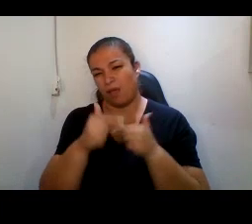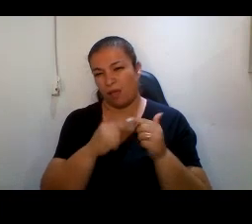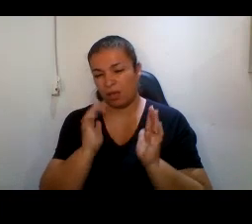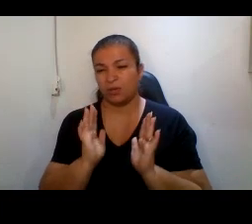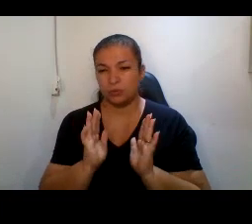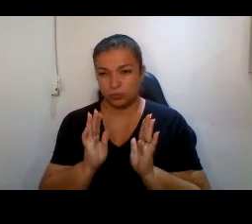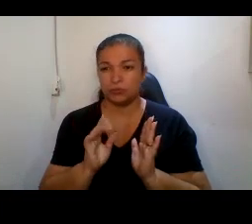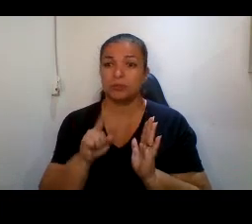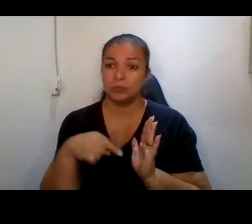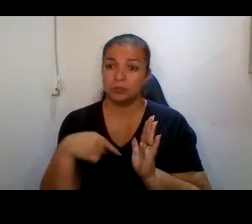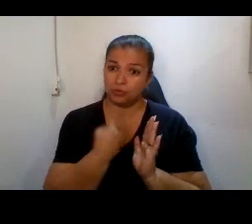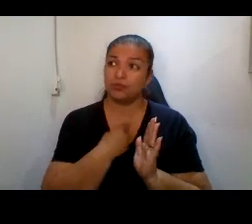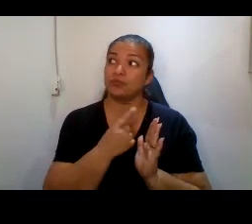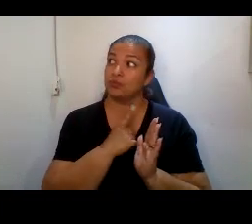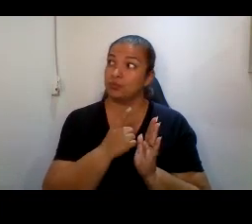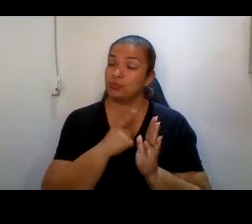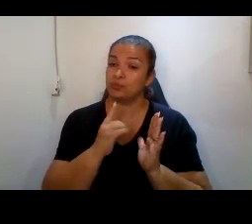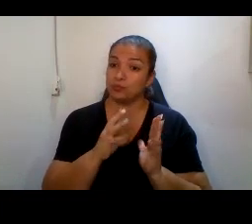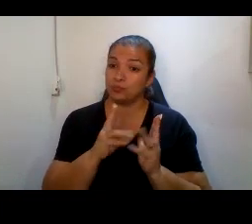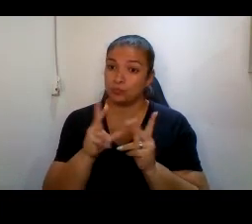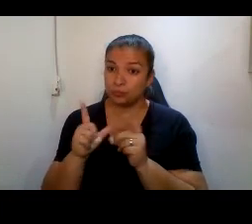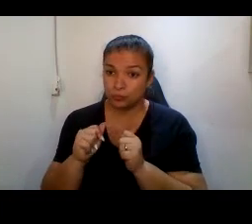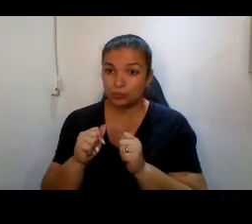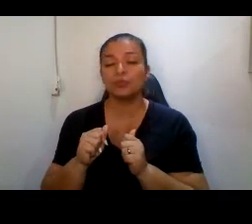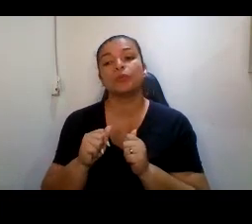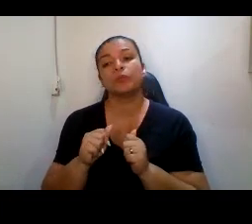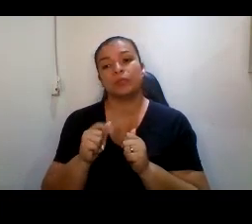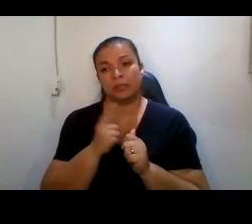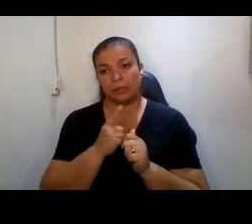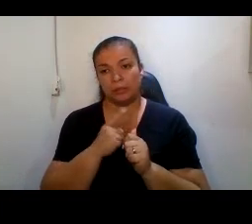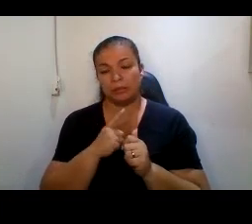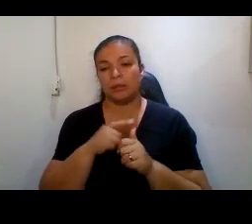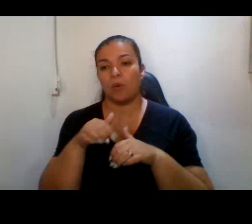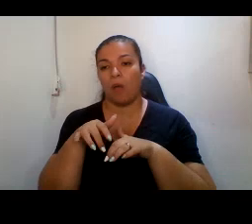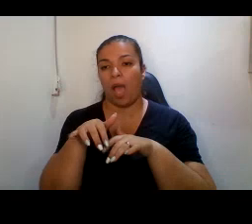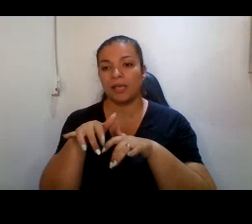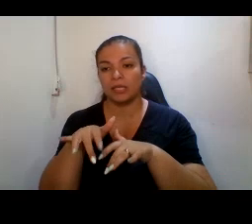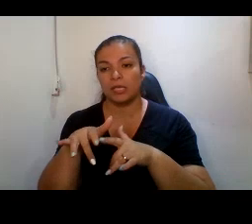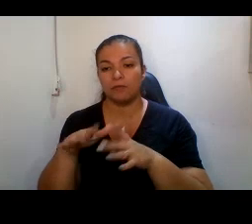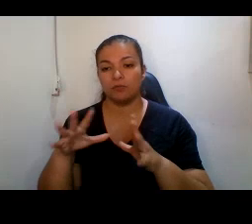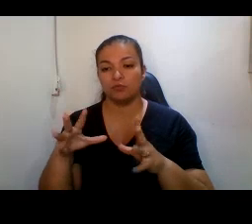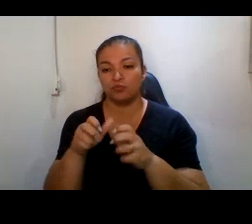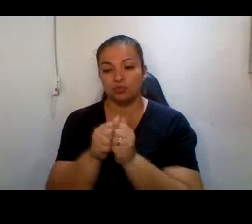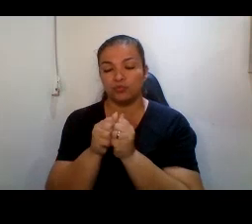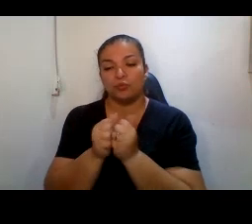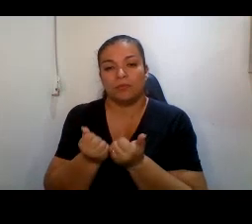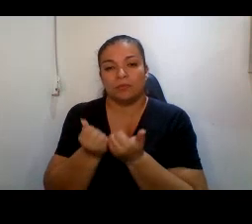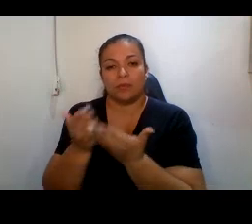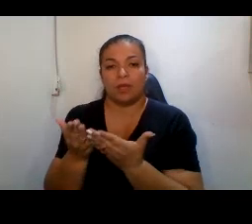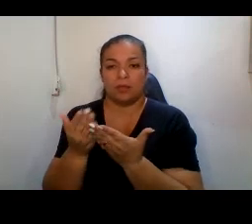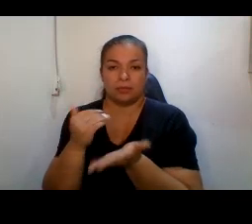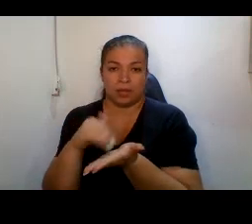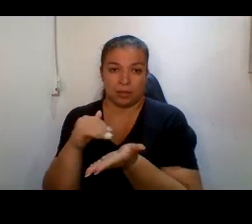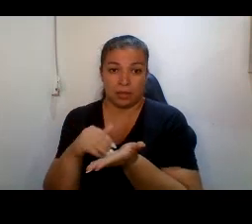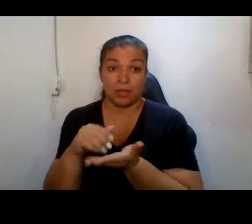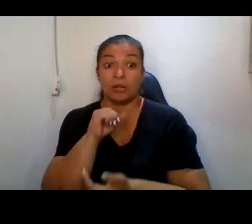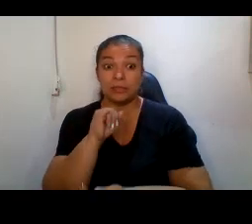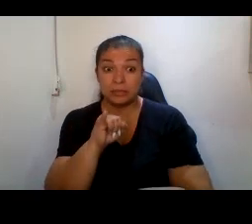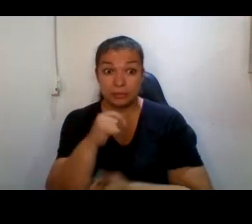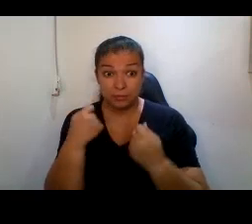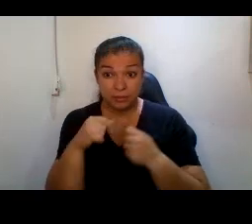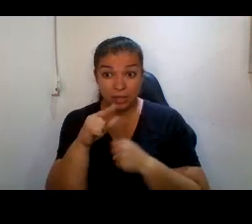juntar todos e ia entregar um arquivo para a secretaria. Então, se tem que ser pelo liceu, então,